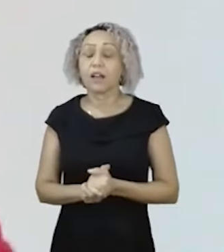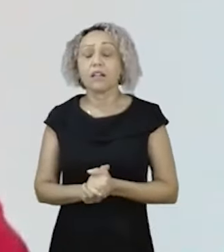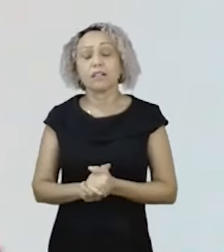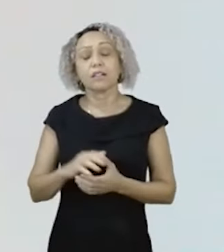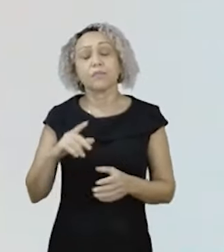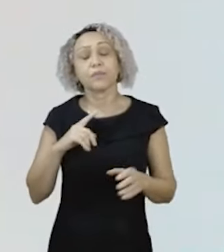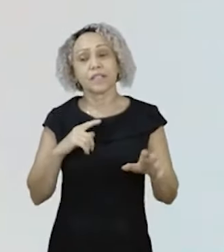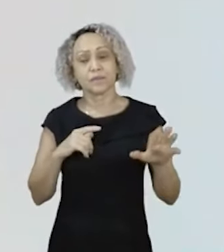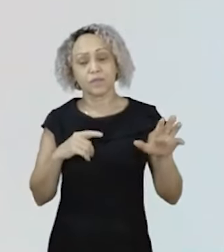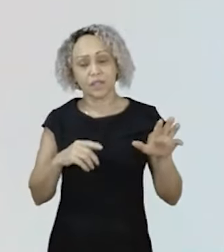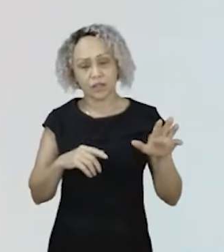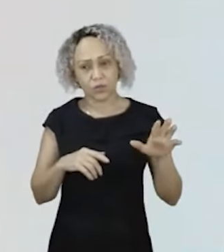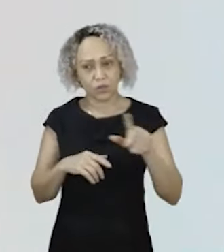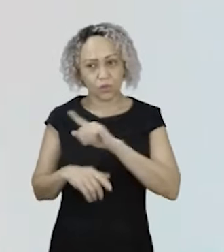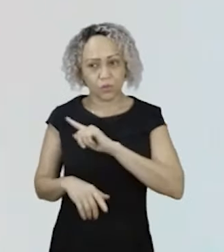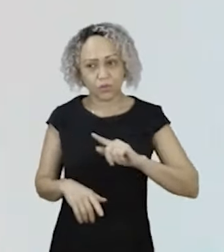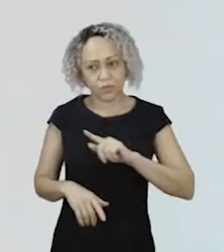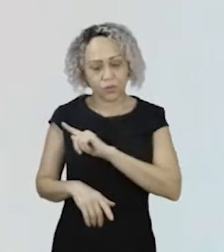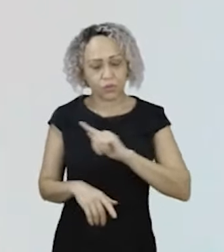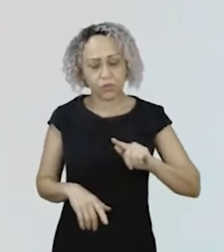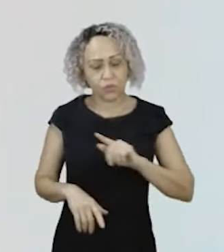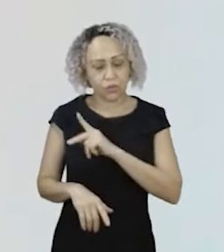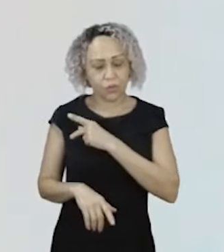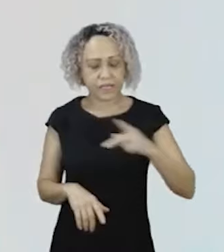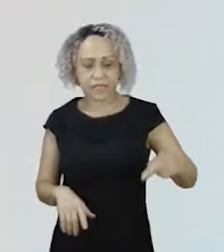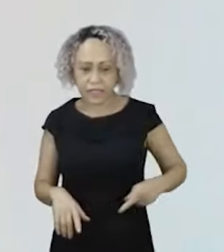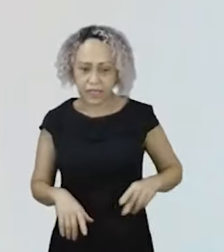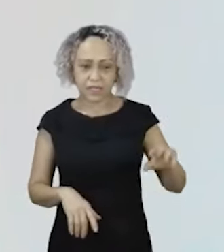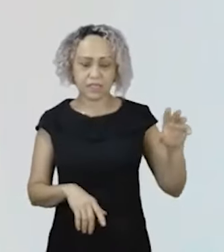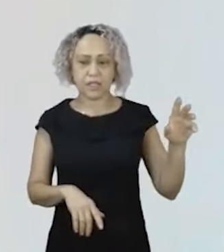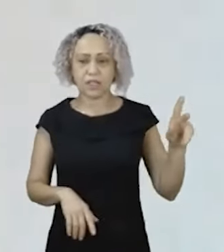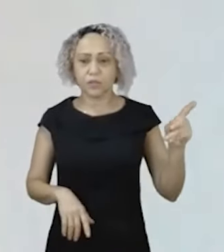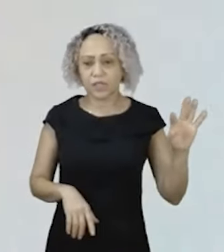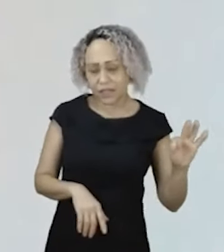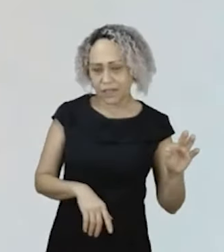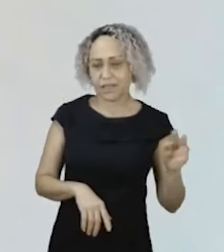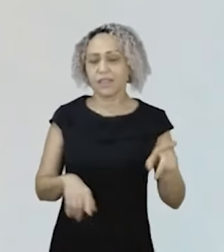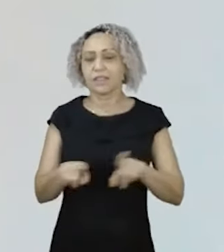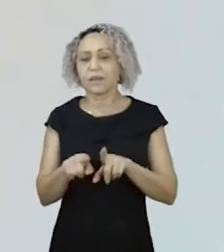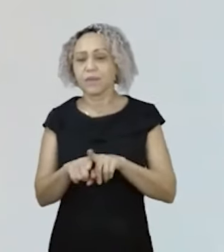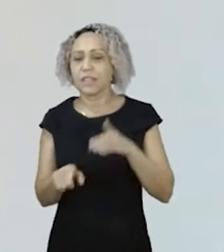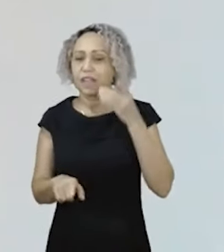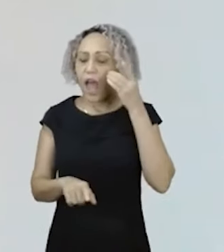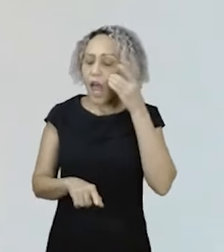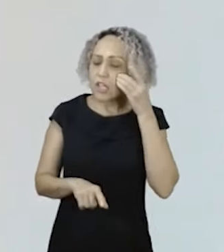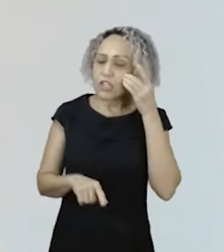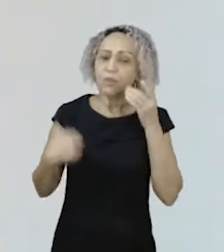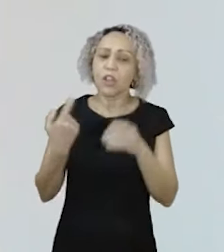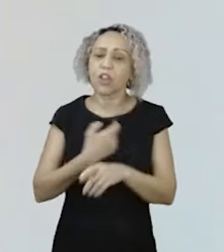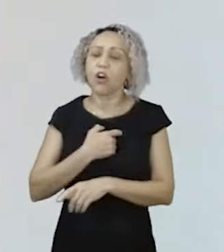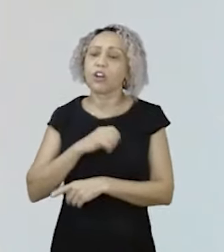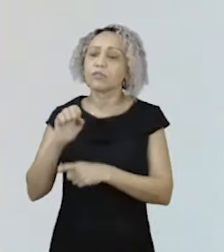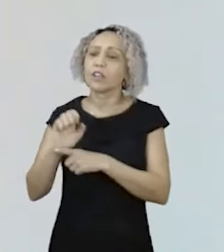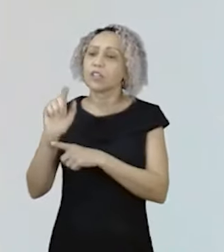estado, como nunca antes na história do nosso país, uma transformação verdadeira em cada uma das cidades.